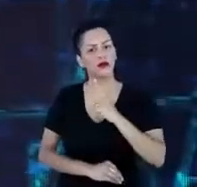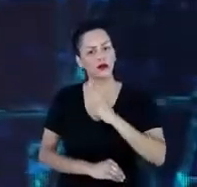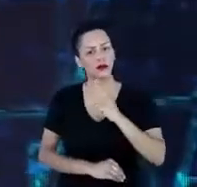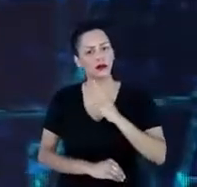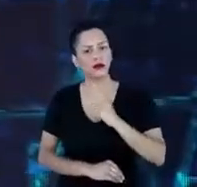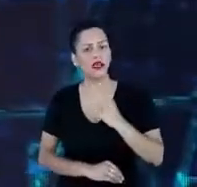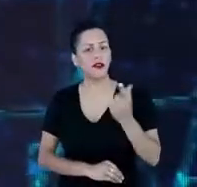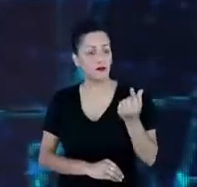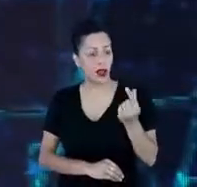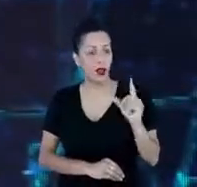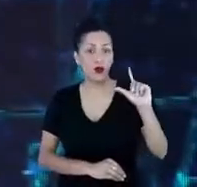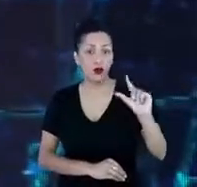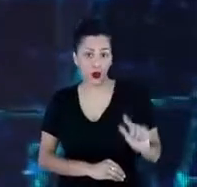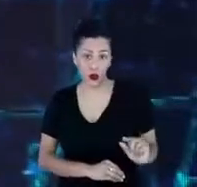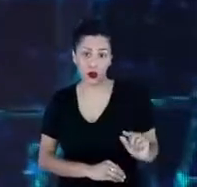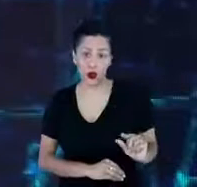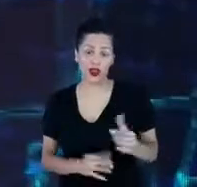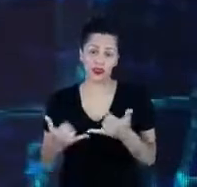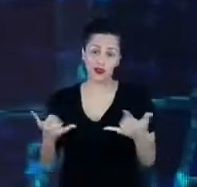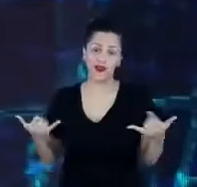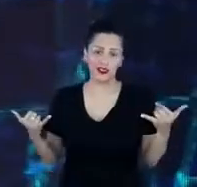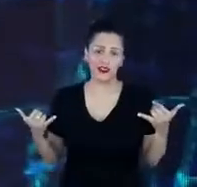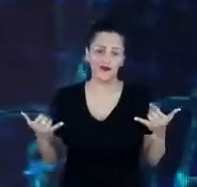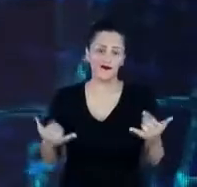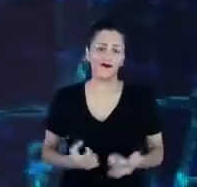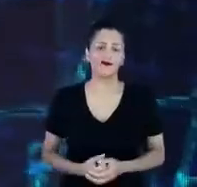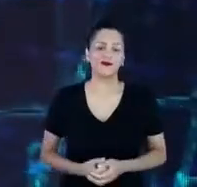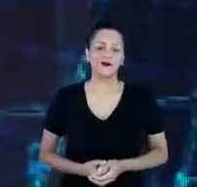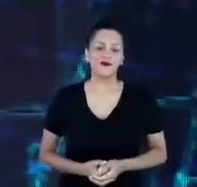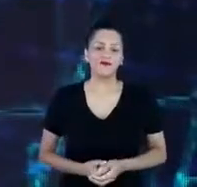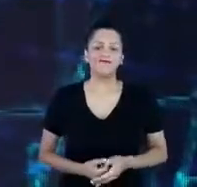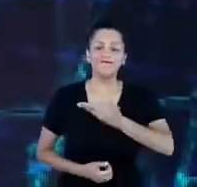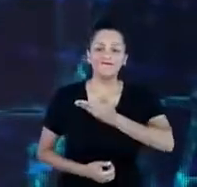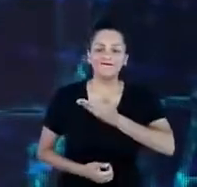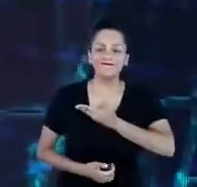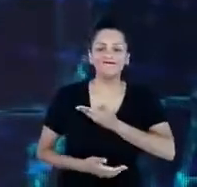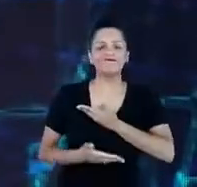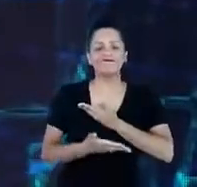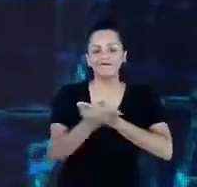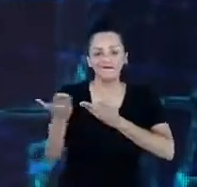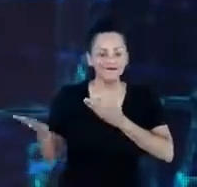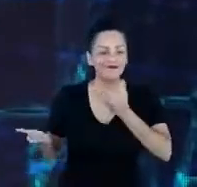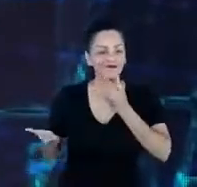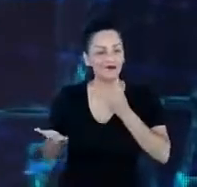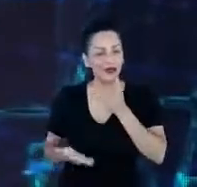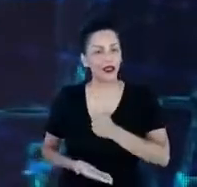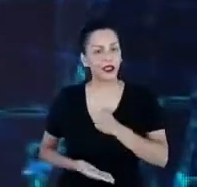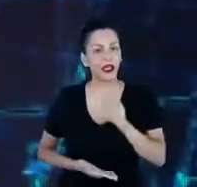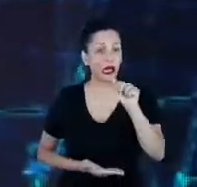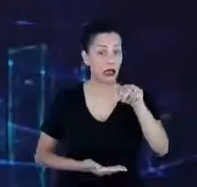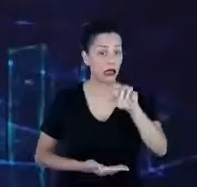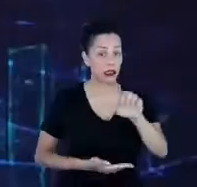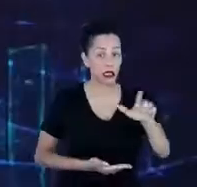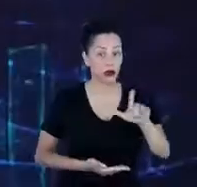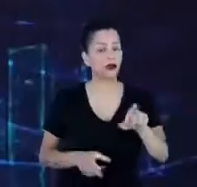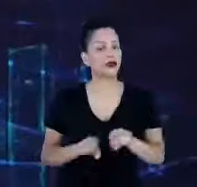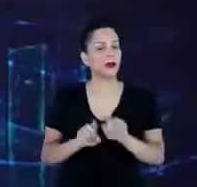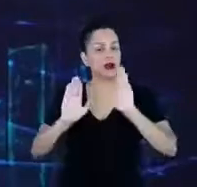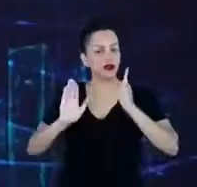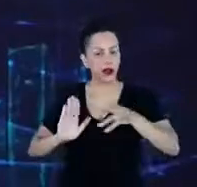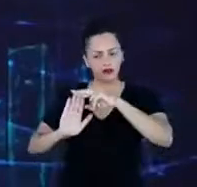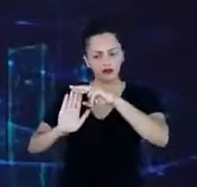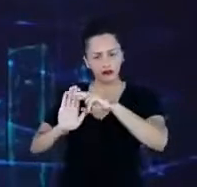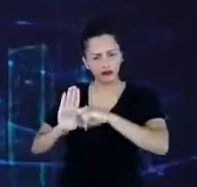de energia elétrica Olá meus amigos e minhas amigas anel também já regulamentou a anos